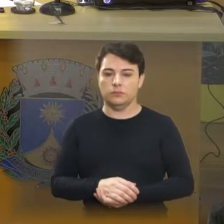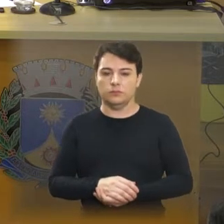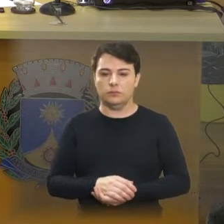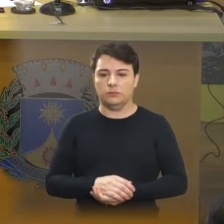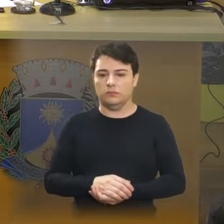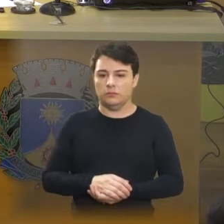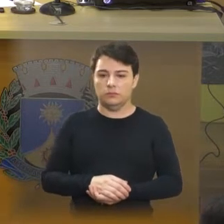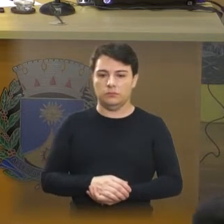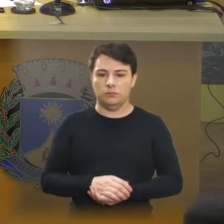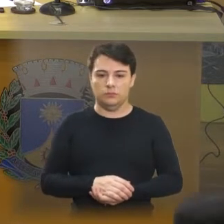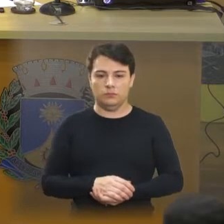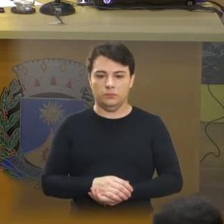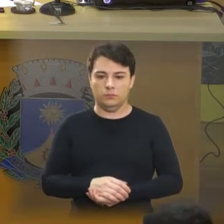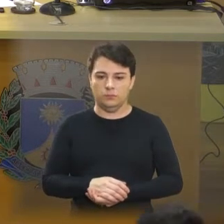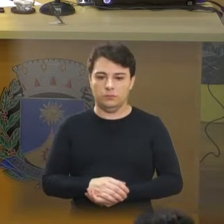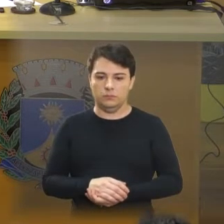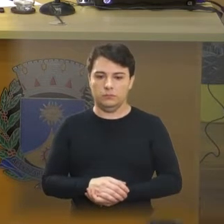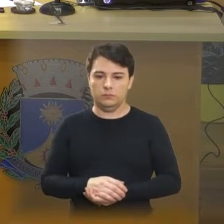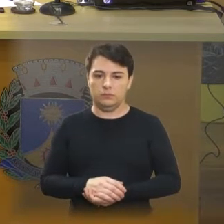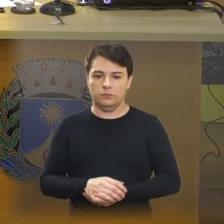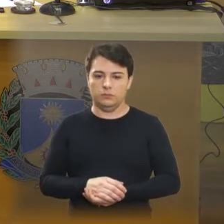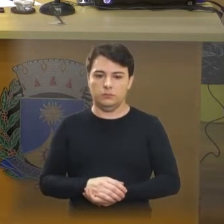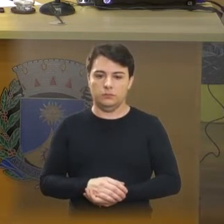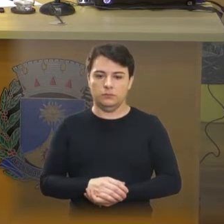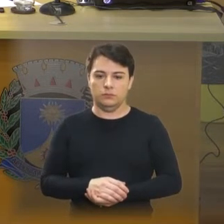Não, já encerro as inscrições.